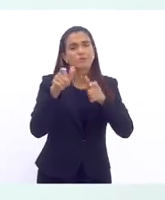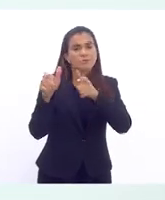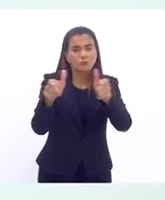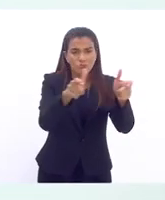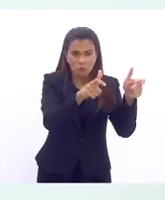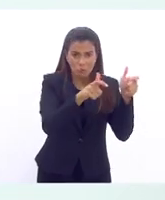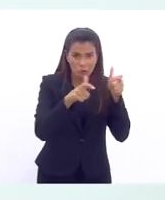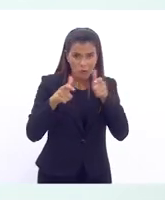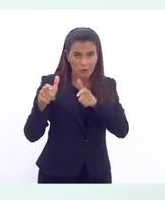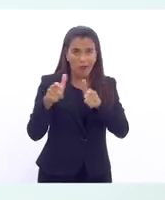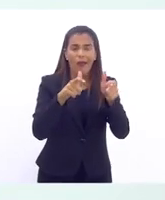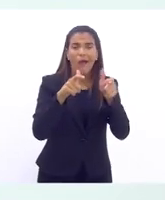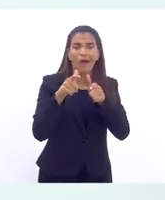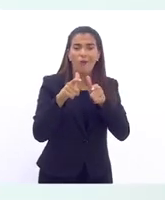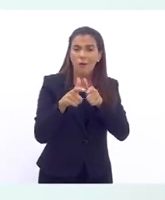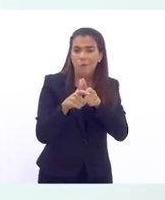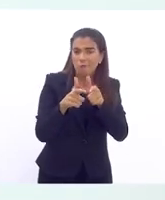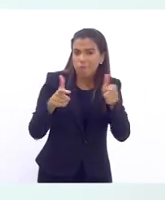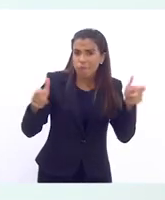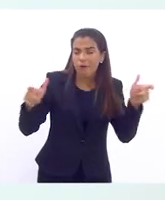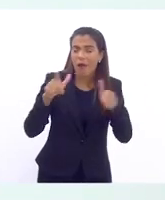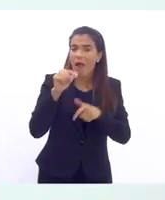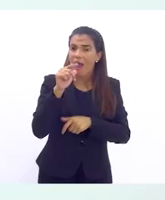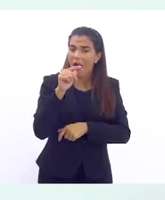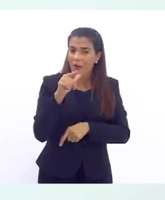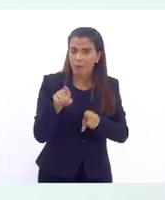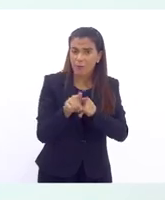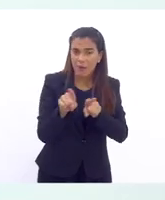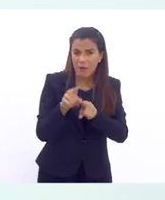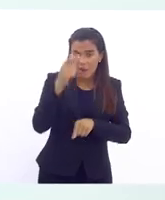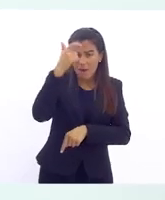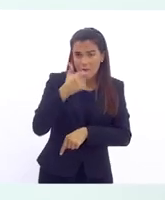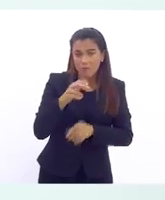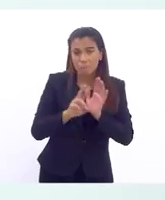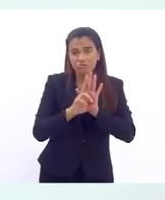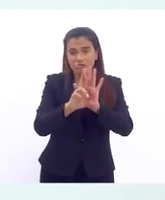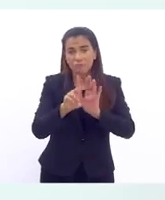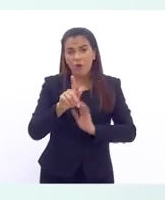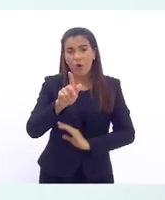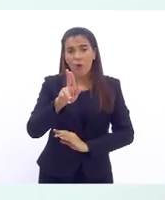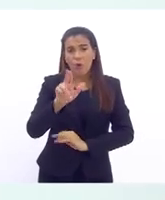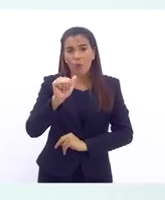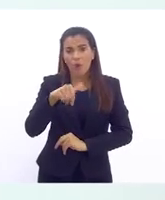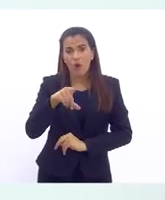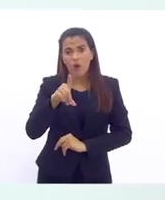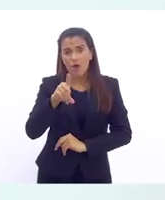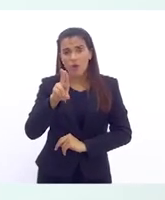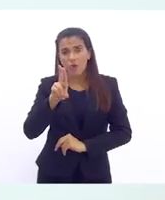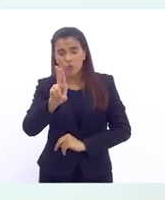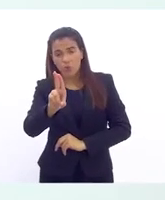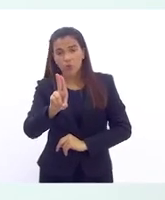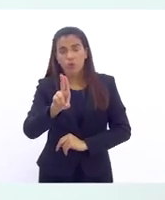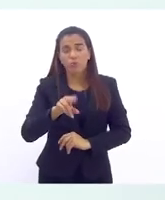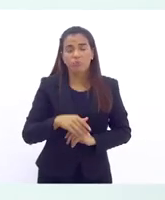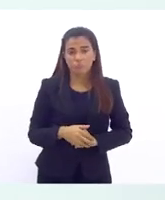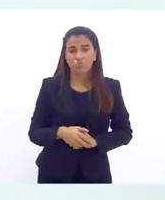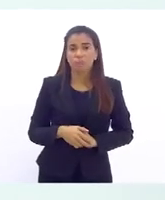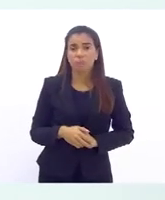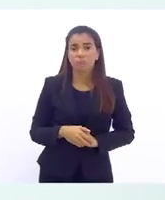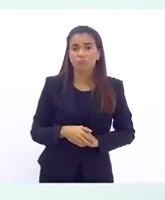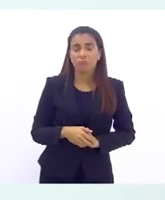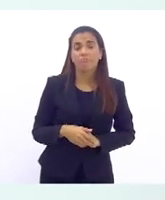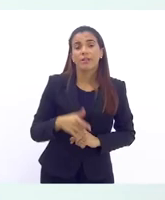Guandu sou diretora da anama região Guandu né Antônio Marcos falou eu tô colocando também aqui e